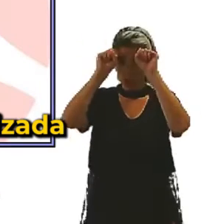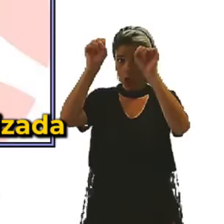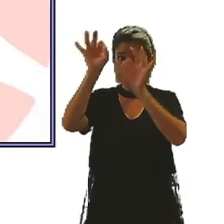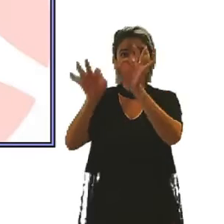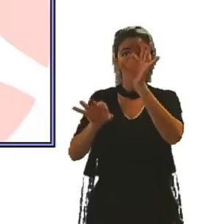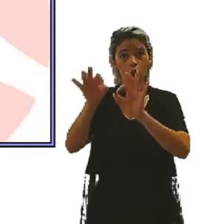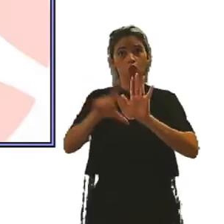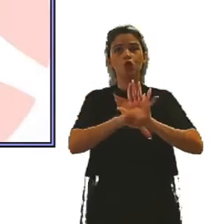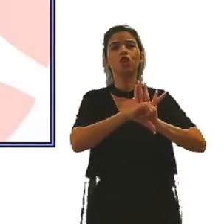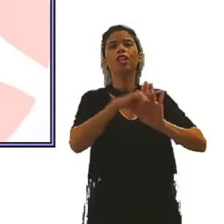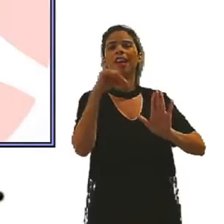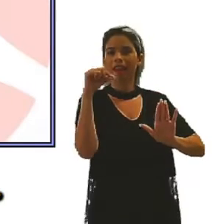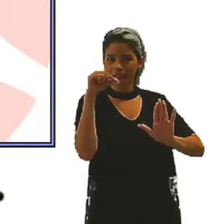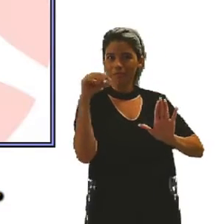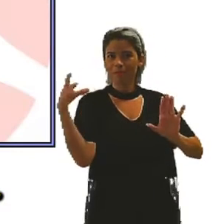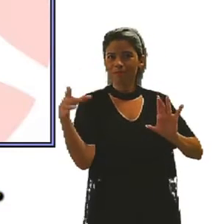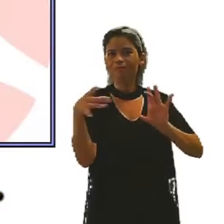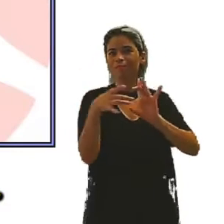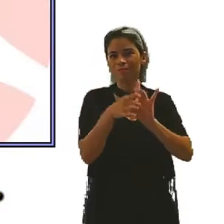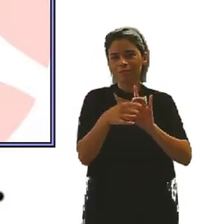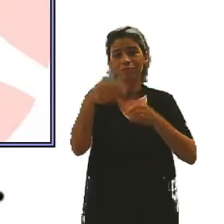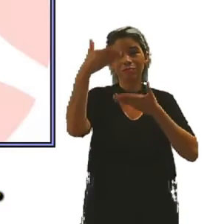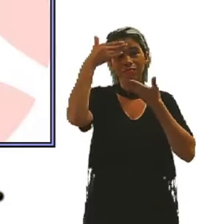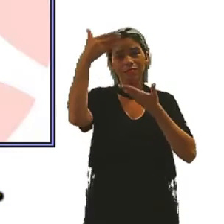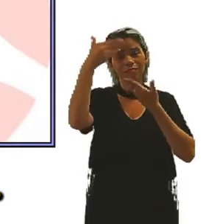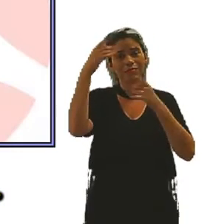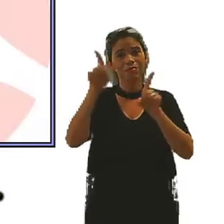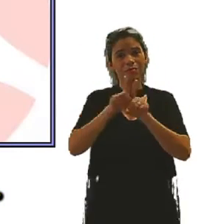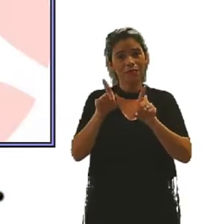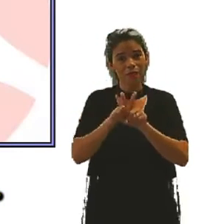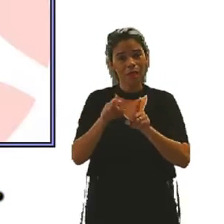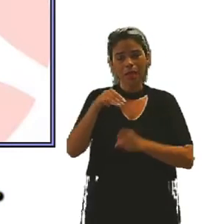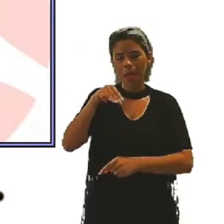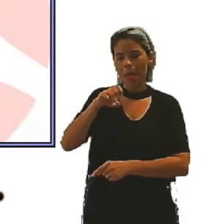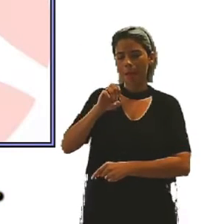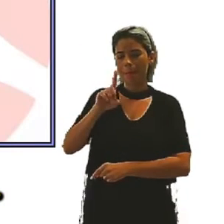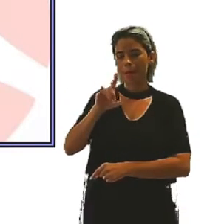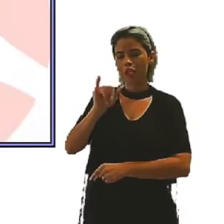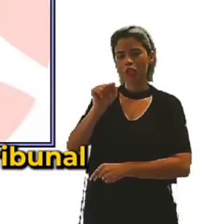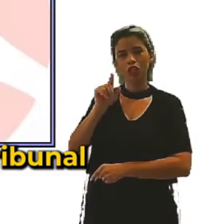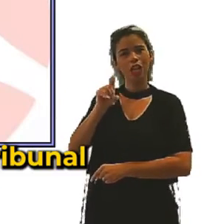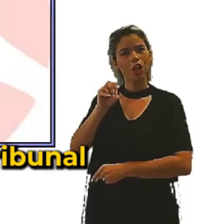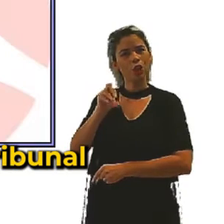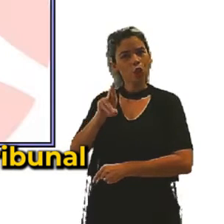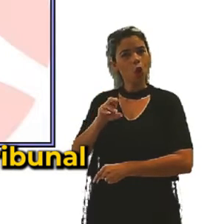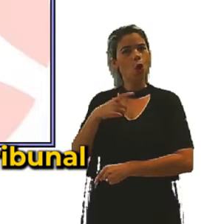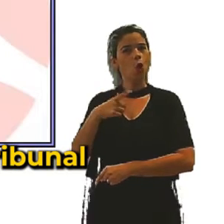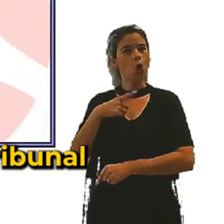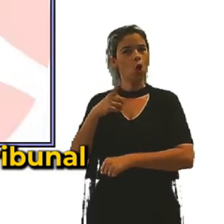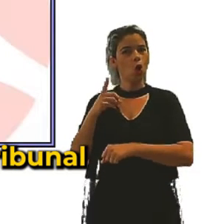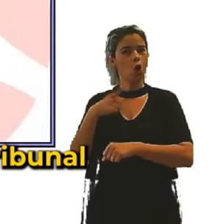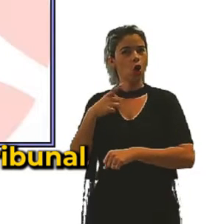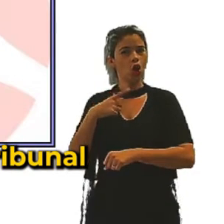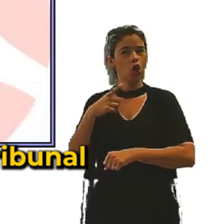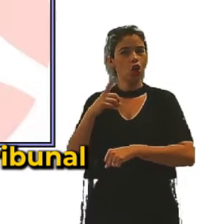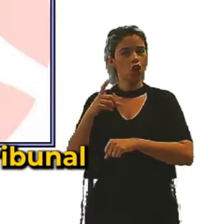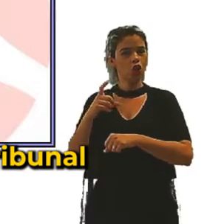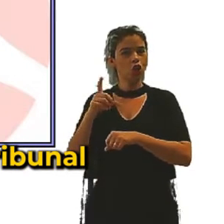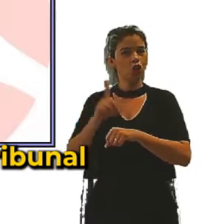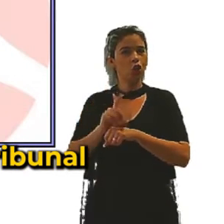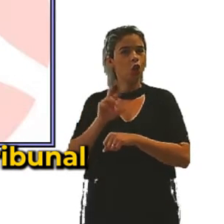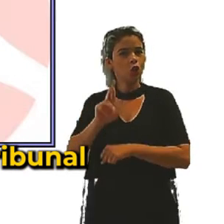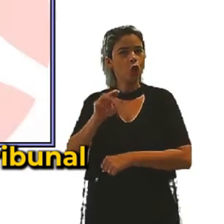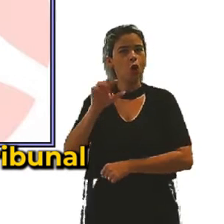o IESB. Quero agradecer ao mediador, né, ao doutor Juiz Márcio Evangelista, que é juiz auxiliar